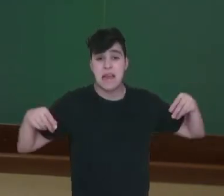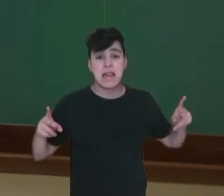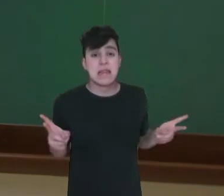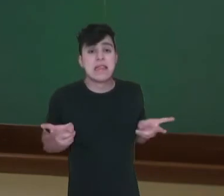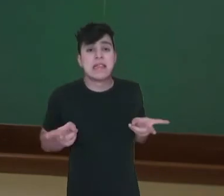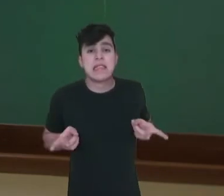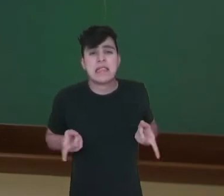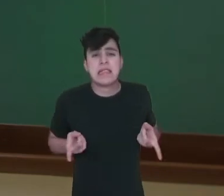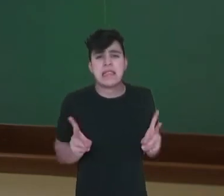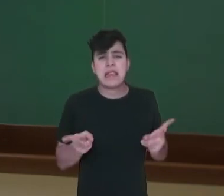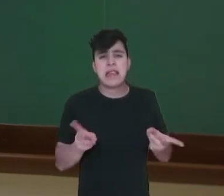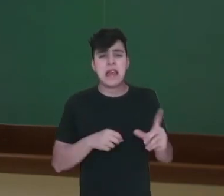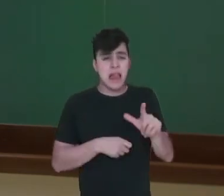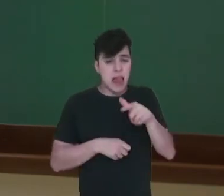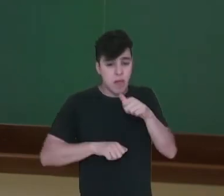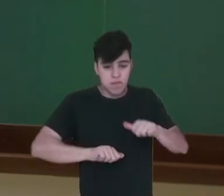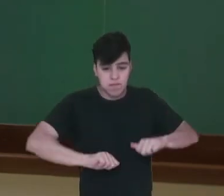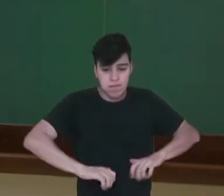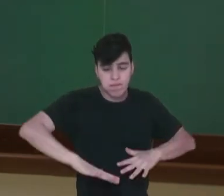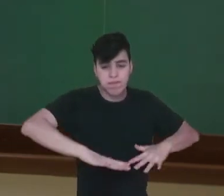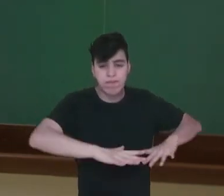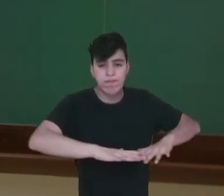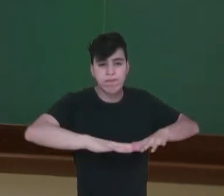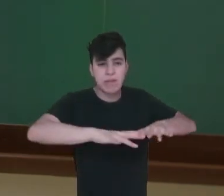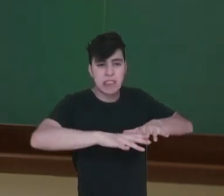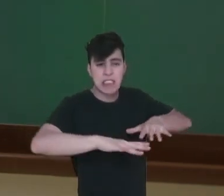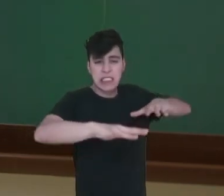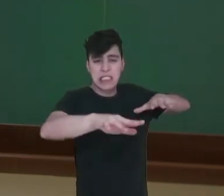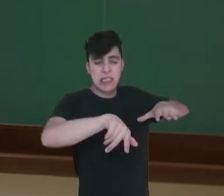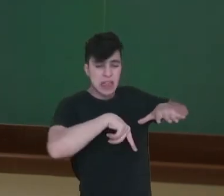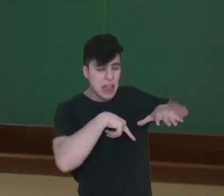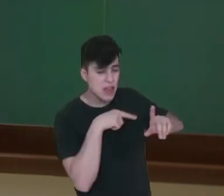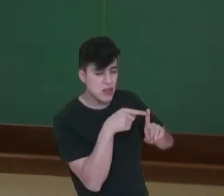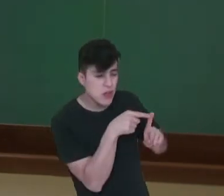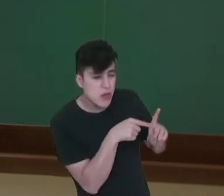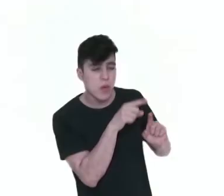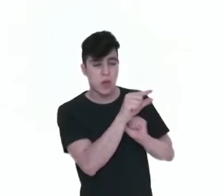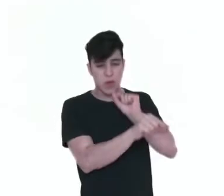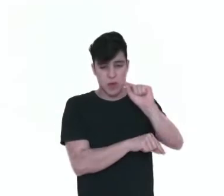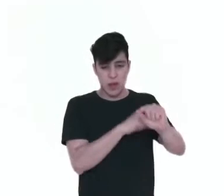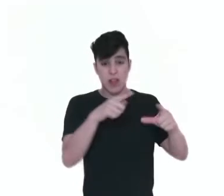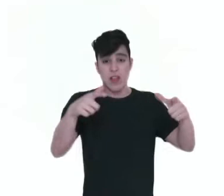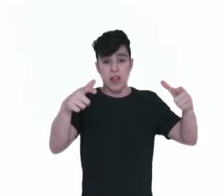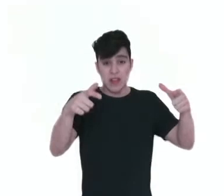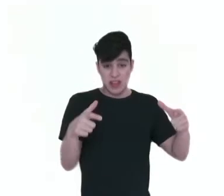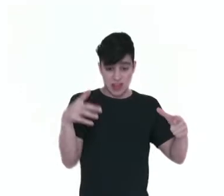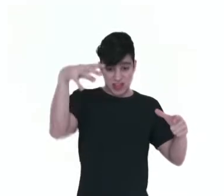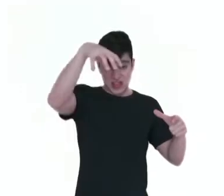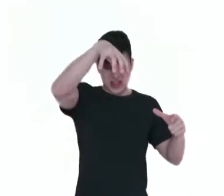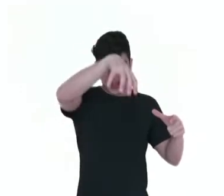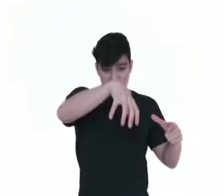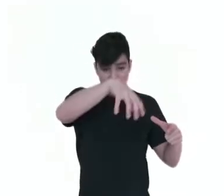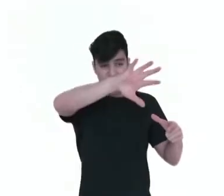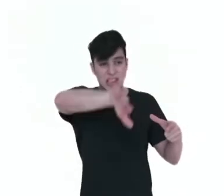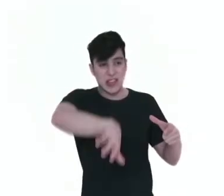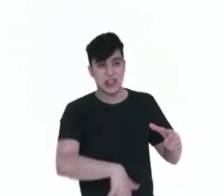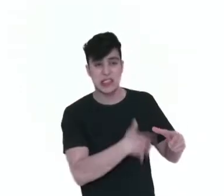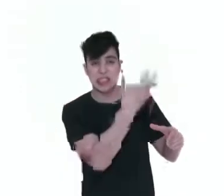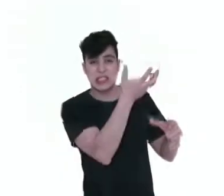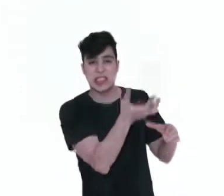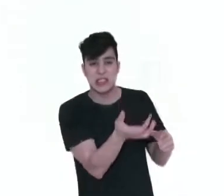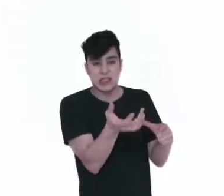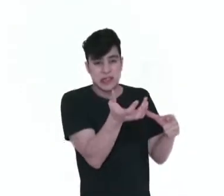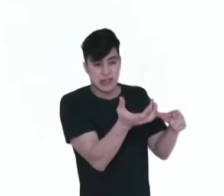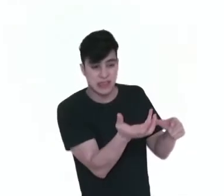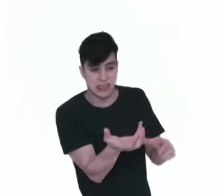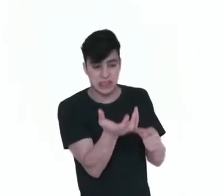permanentemente inundado, né? Reúne ali espécies como a Vitória régia que nós temos nessa imagem aqui. Então,